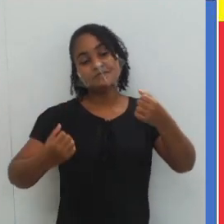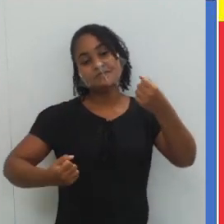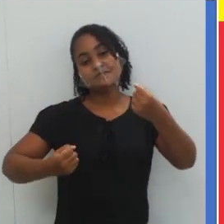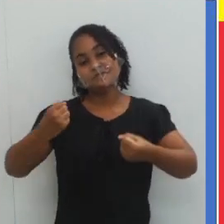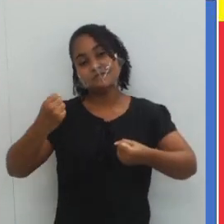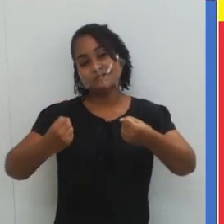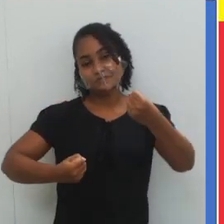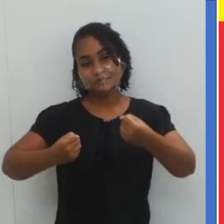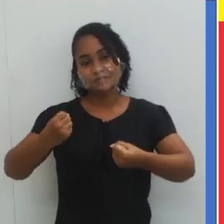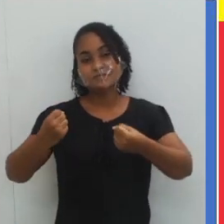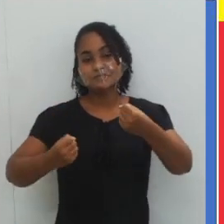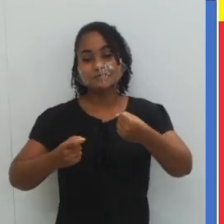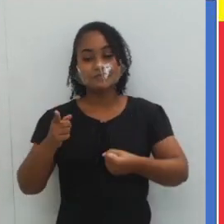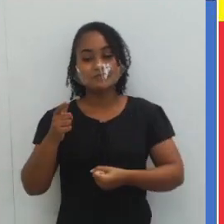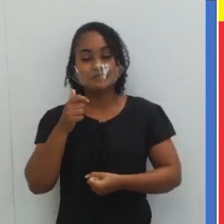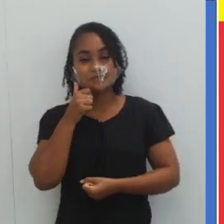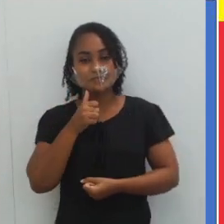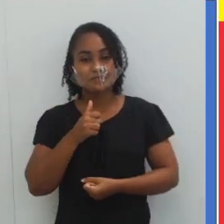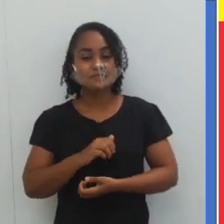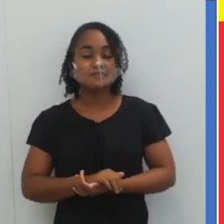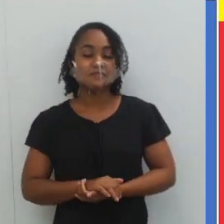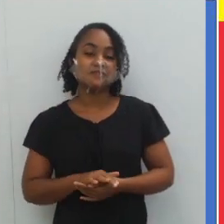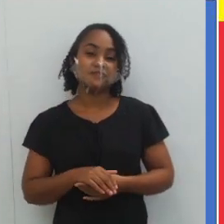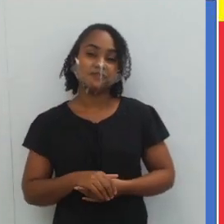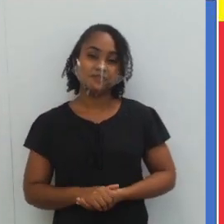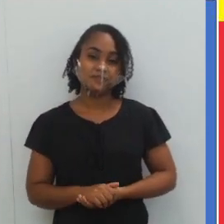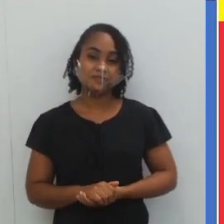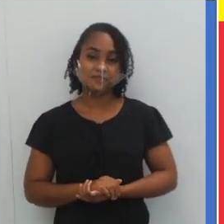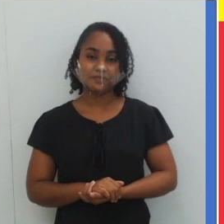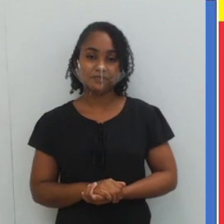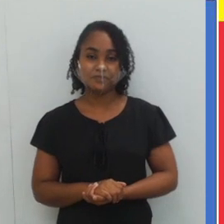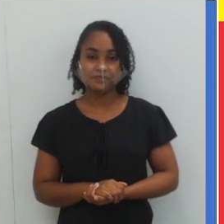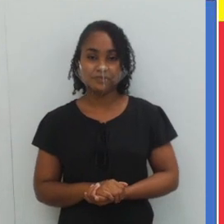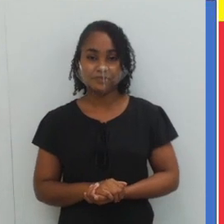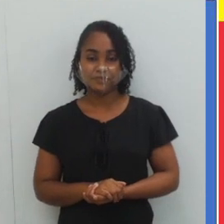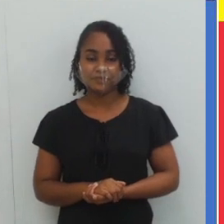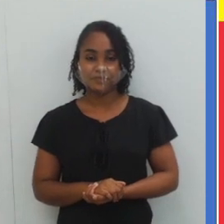TV, while he drove a car, enquanto